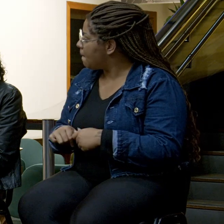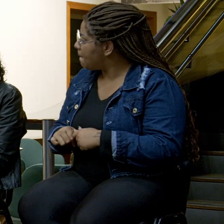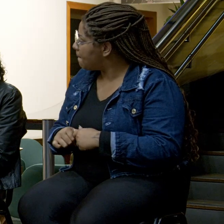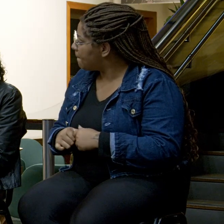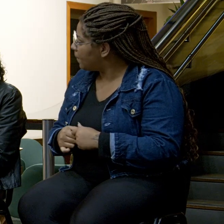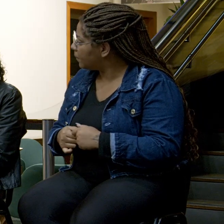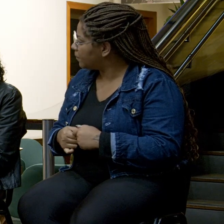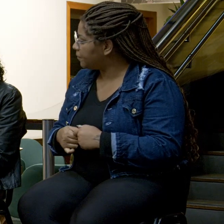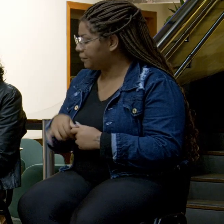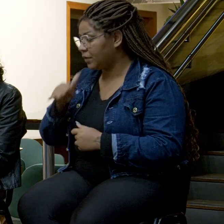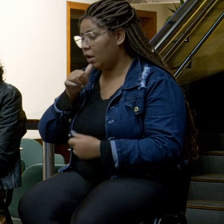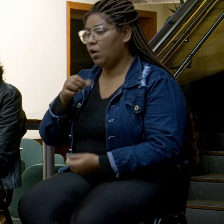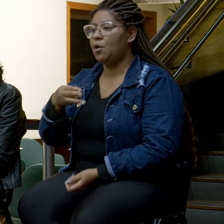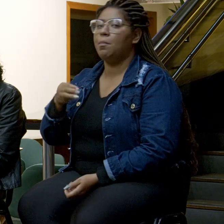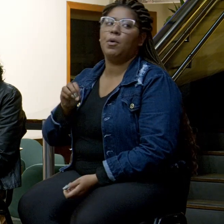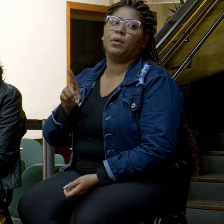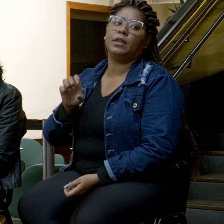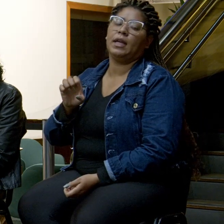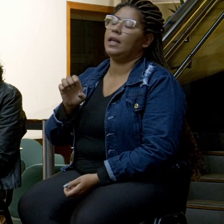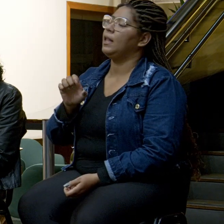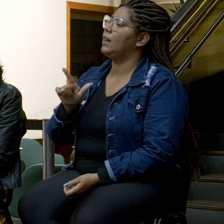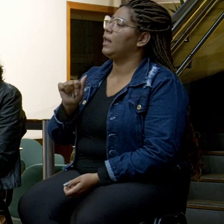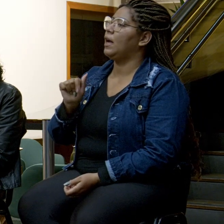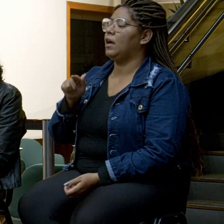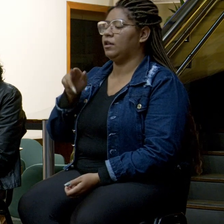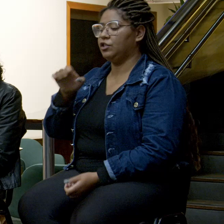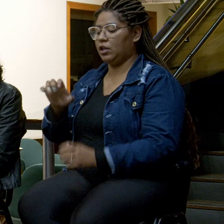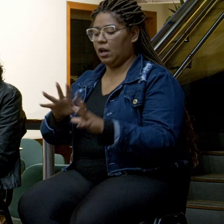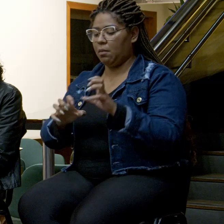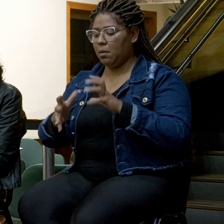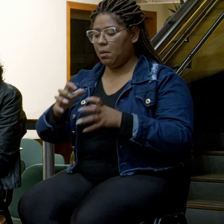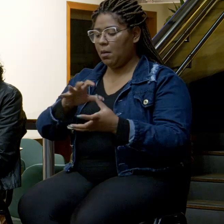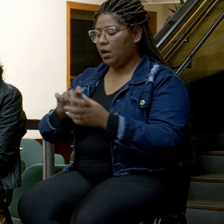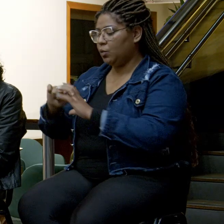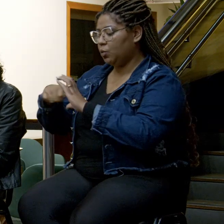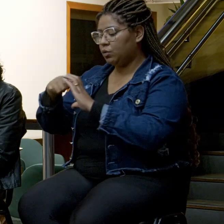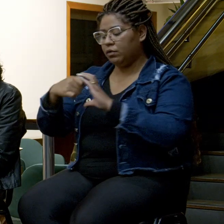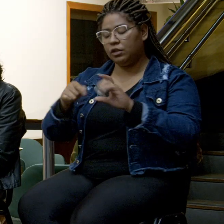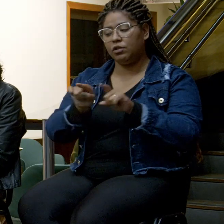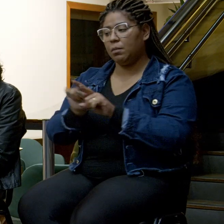na modelagem e nos vídeos e no trabalho sonoro,